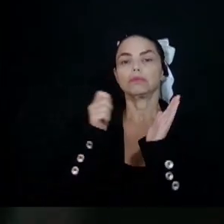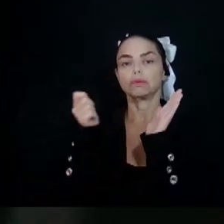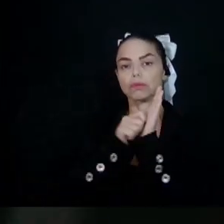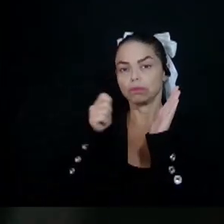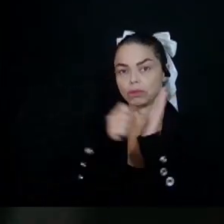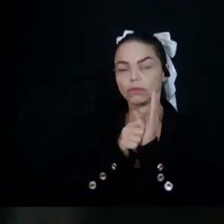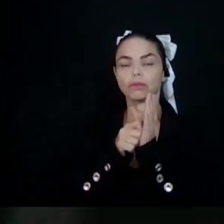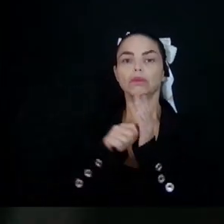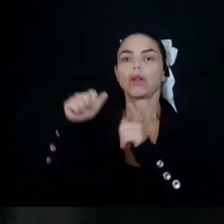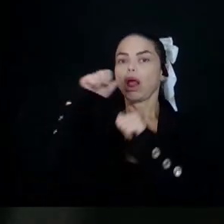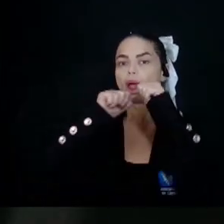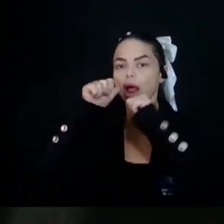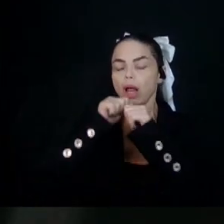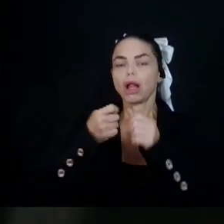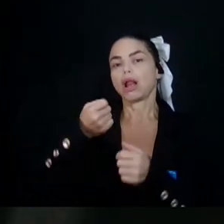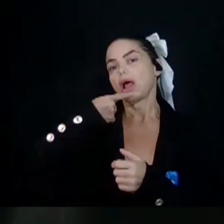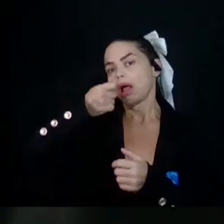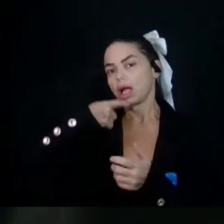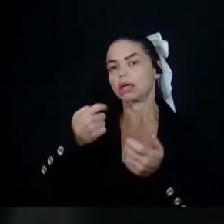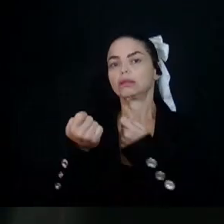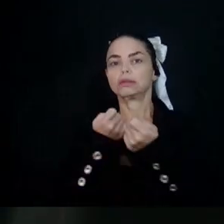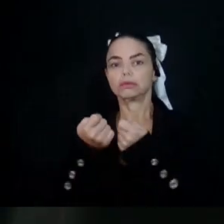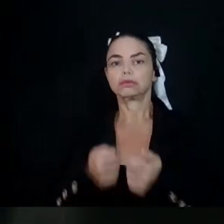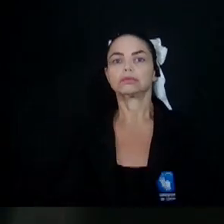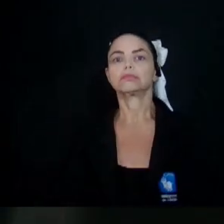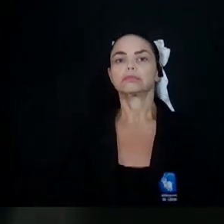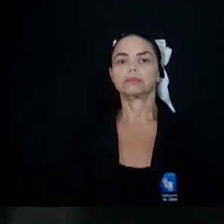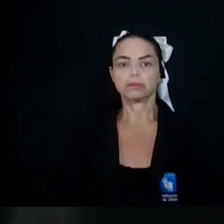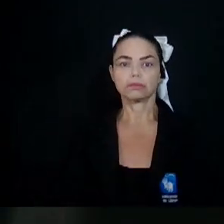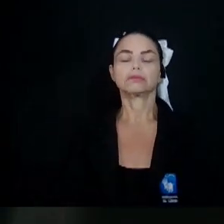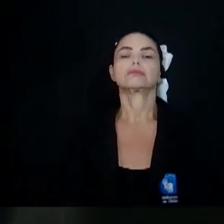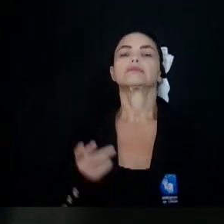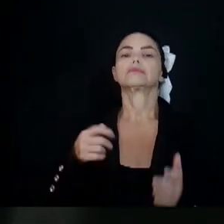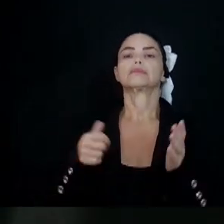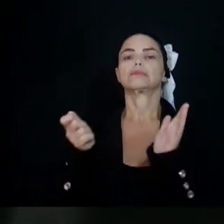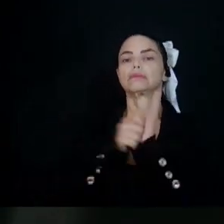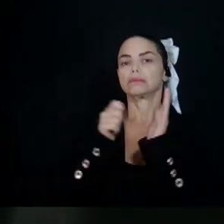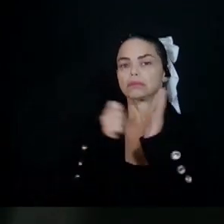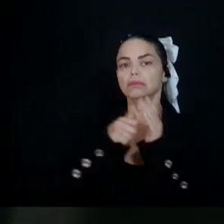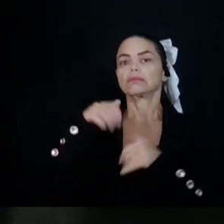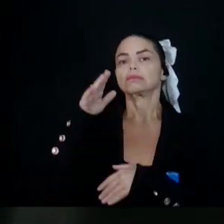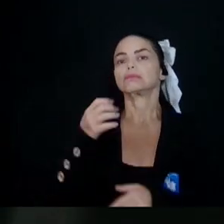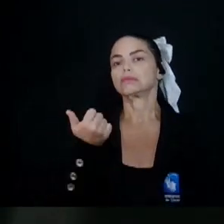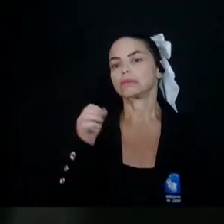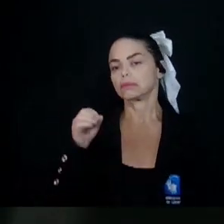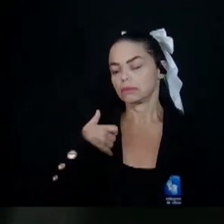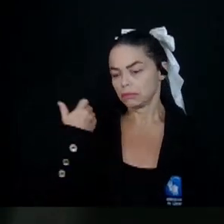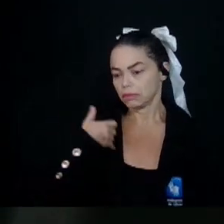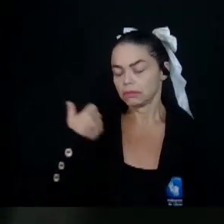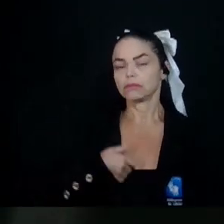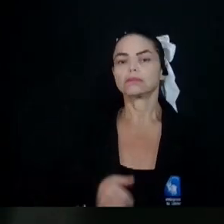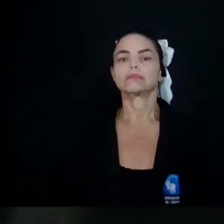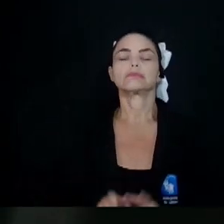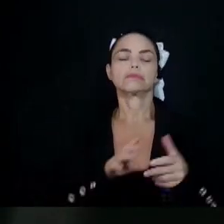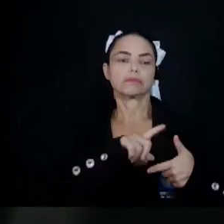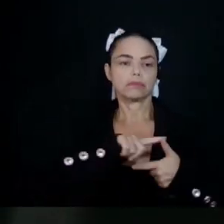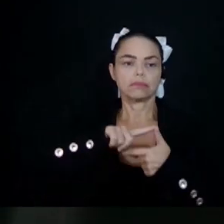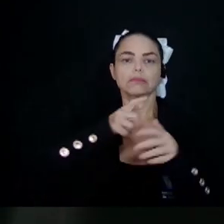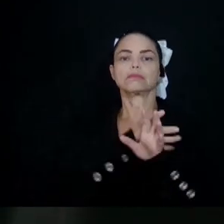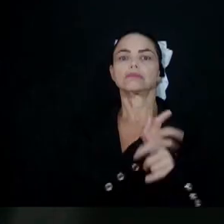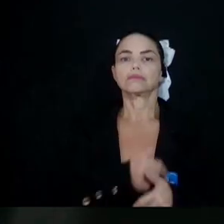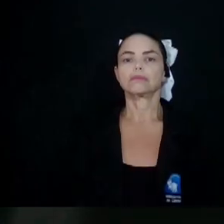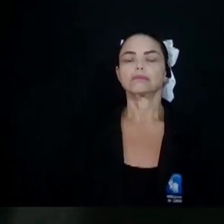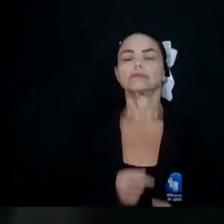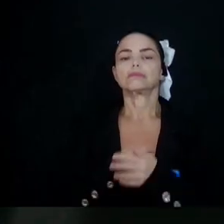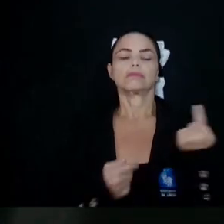álcool, medicamentos controlados e até drogas ilícitas após 60 anos, tem o isolamento social, tem a